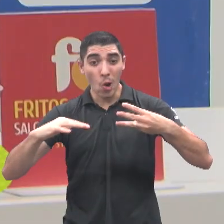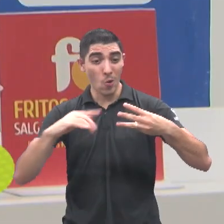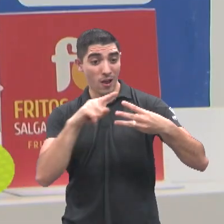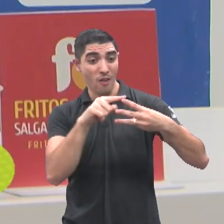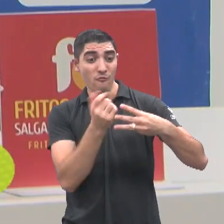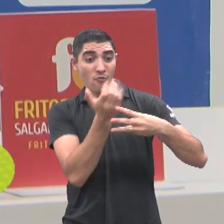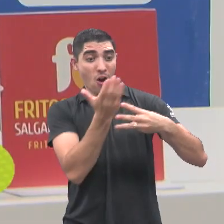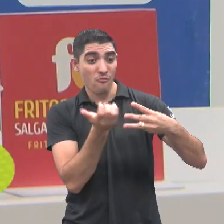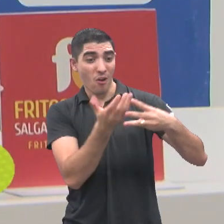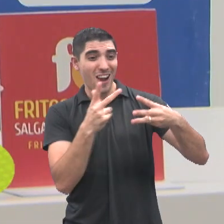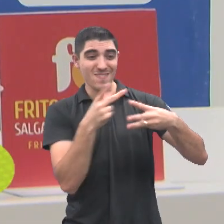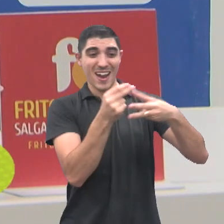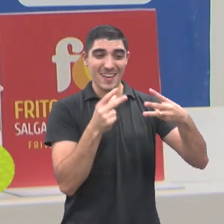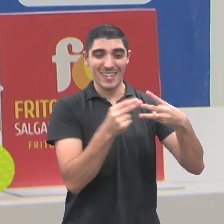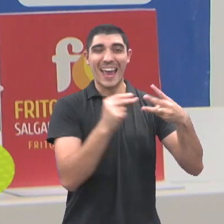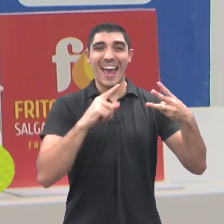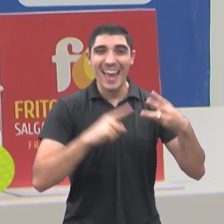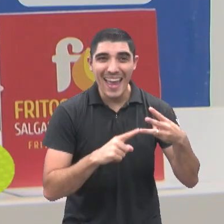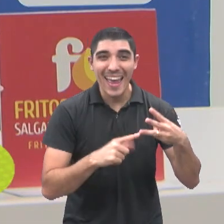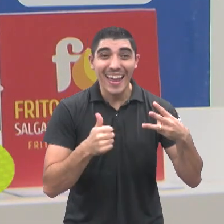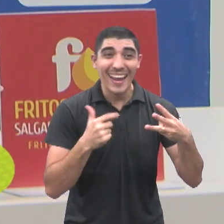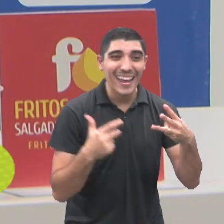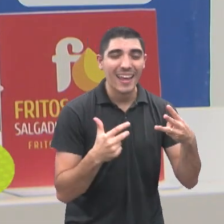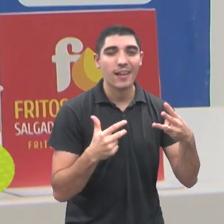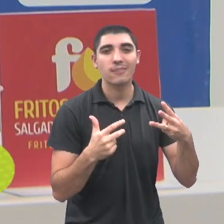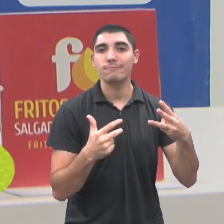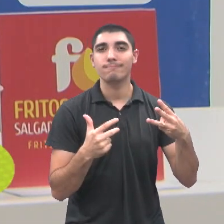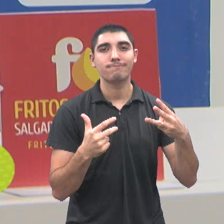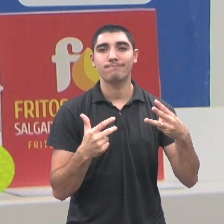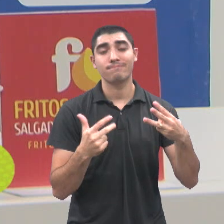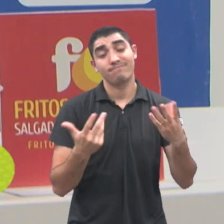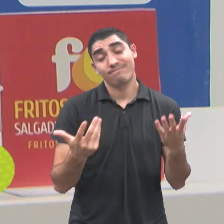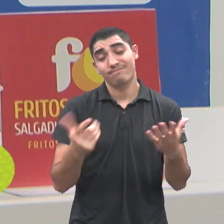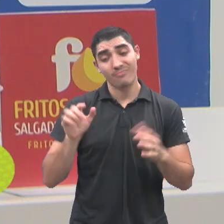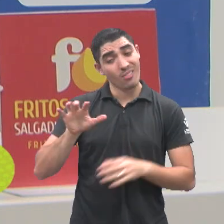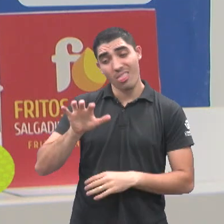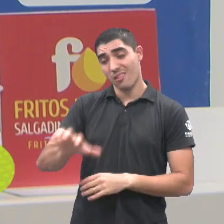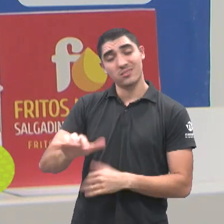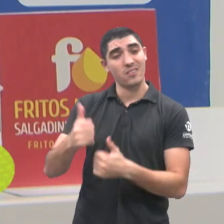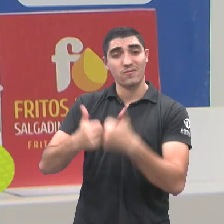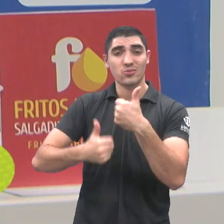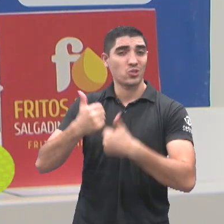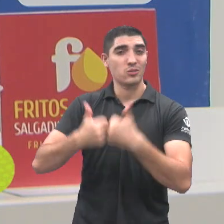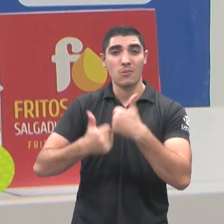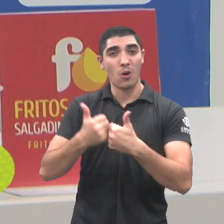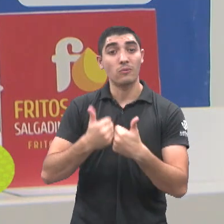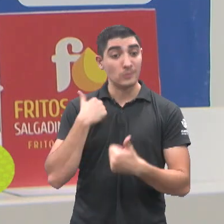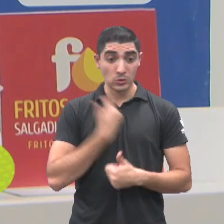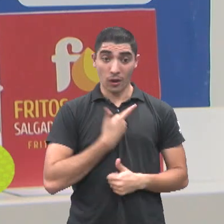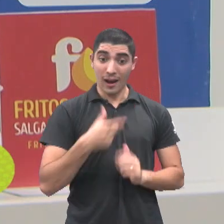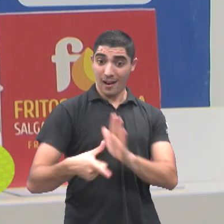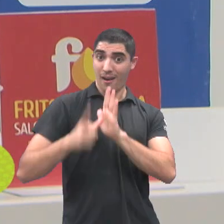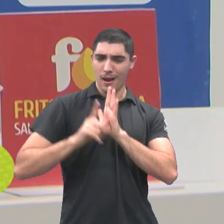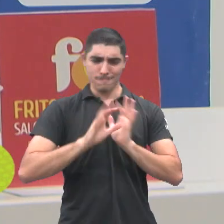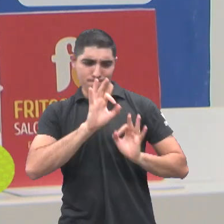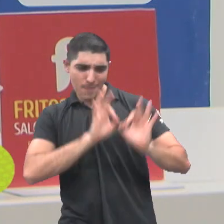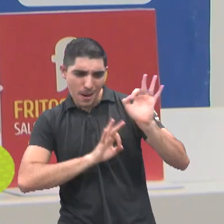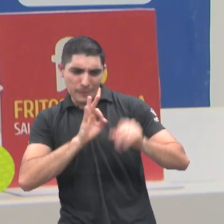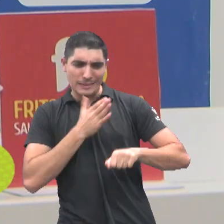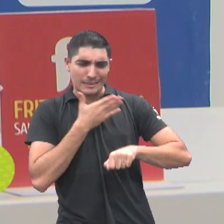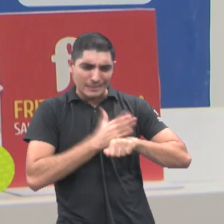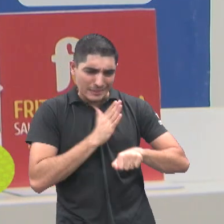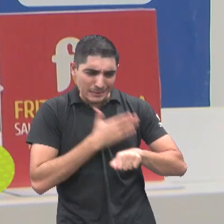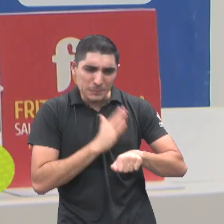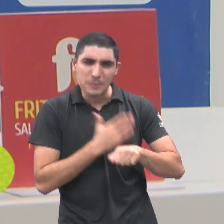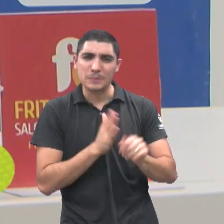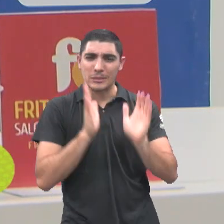Só que, infelizmente, futebol, nem sempre as coisas elas saem da maneira que a gente quer ou da maneira